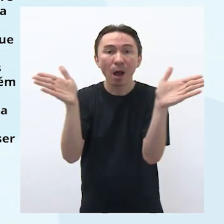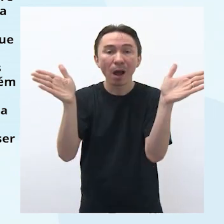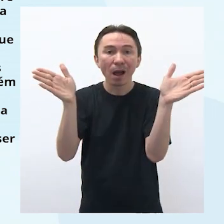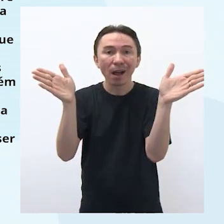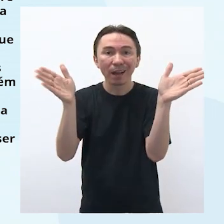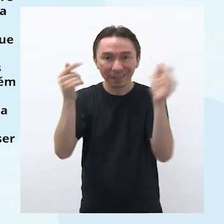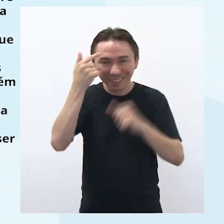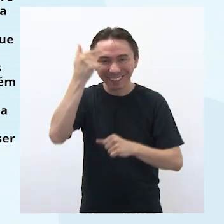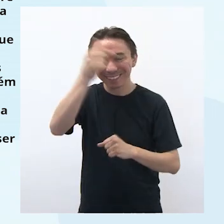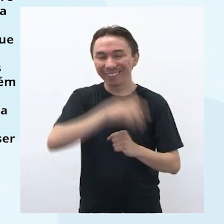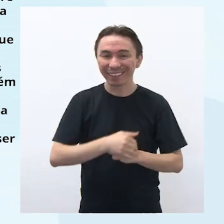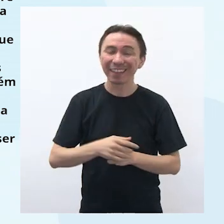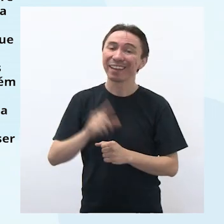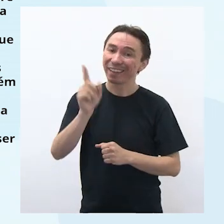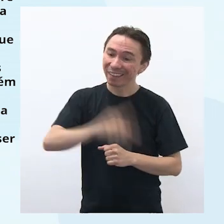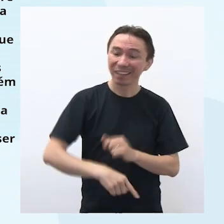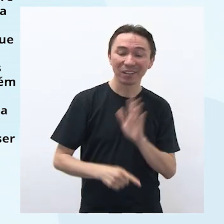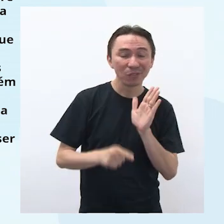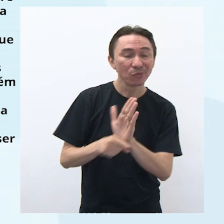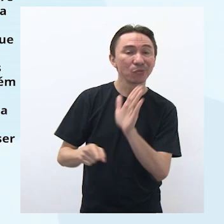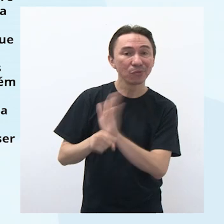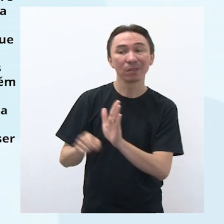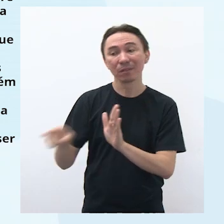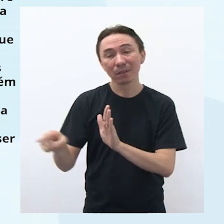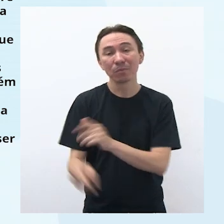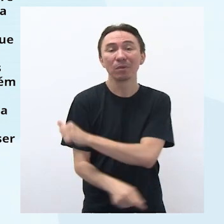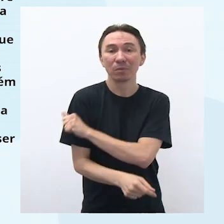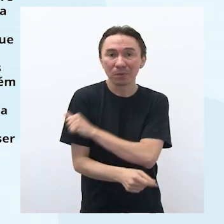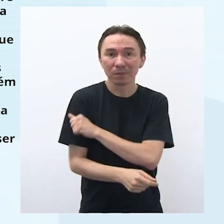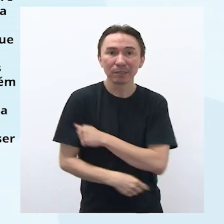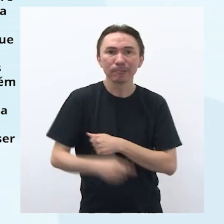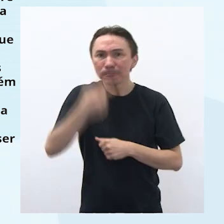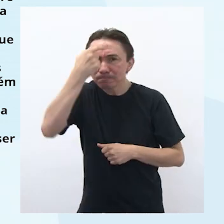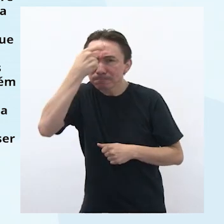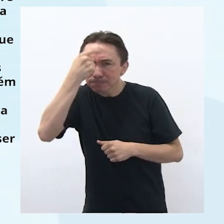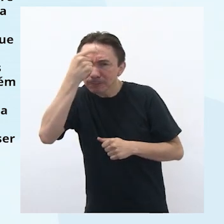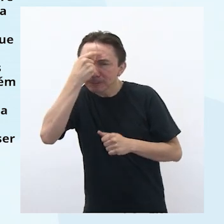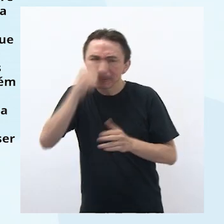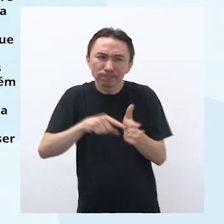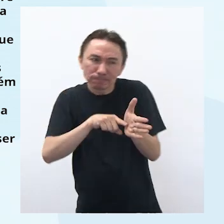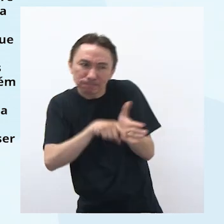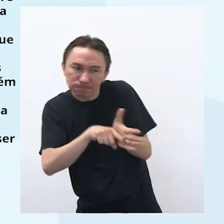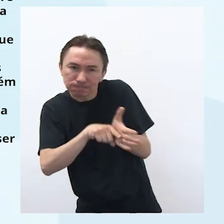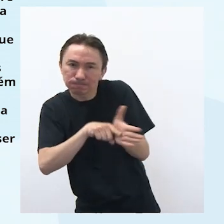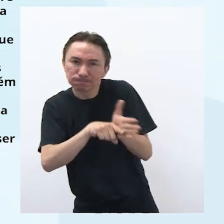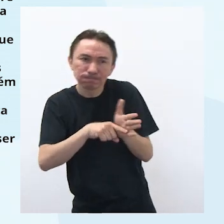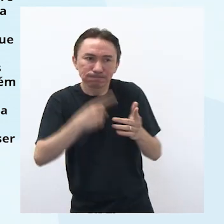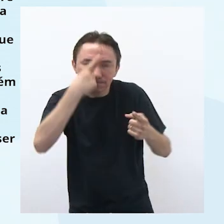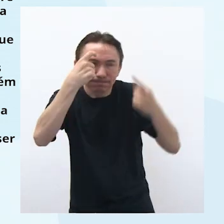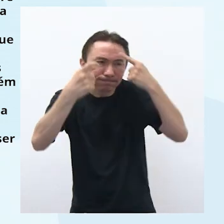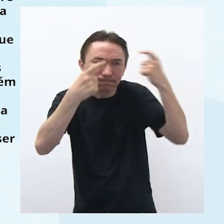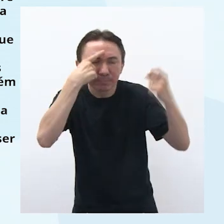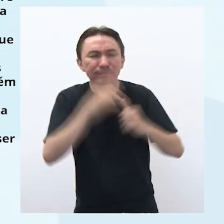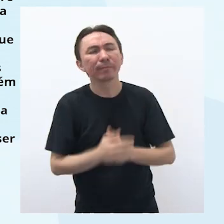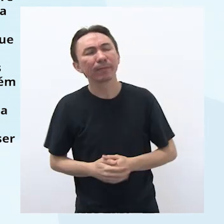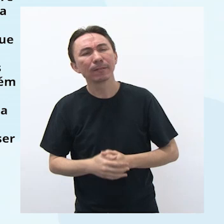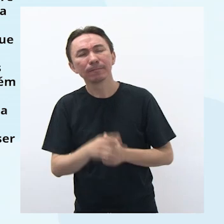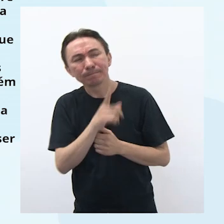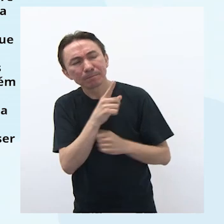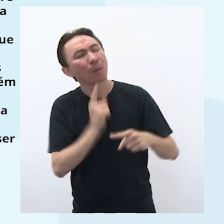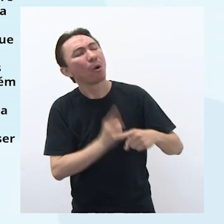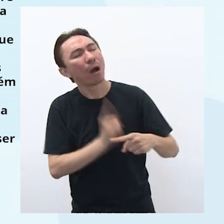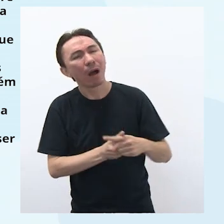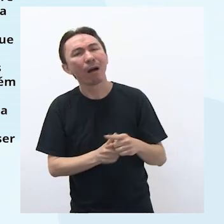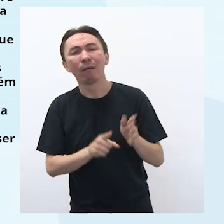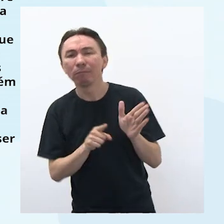favorecendo o desenvolvimento de uma mente mais investigativa, mais criativa, aquele estudante que faz perguntas, que tem muitas